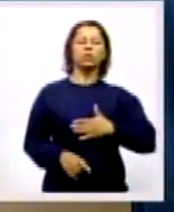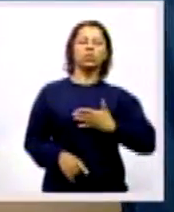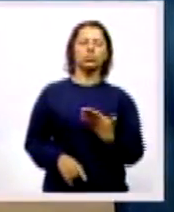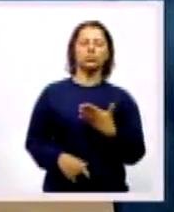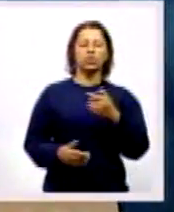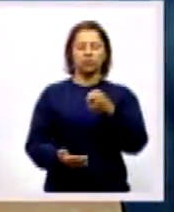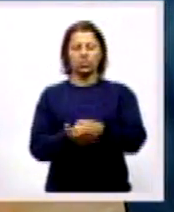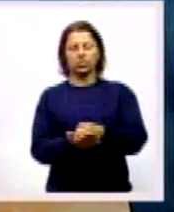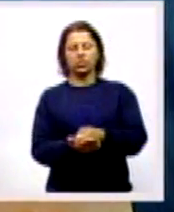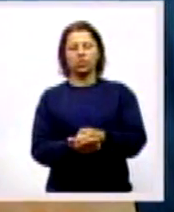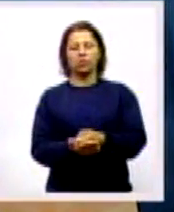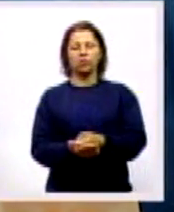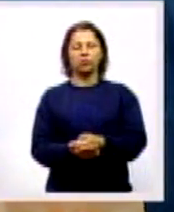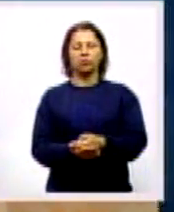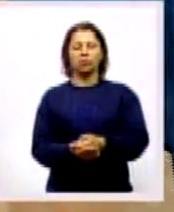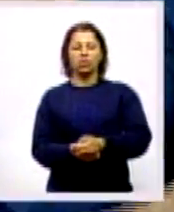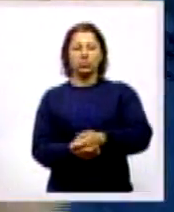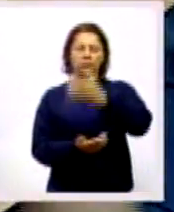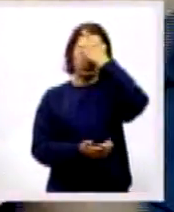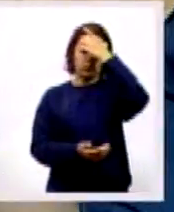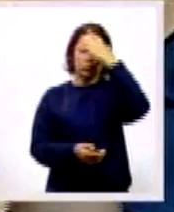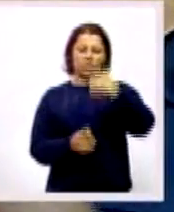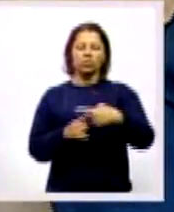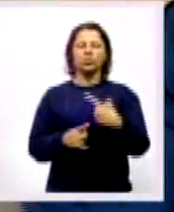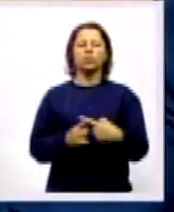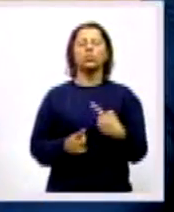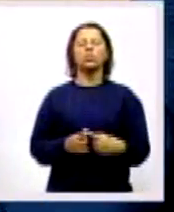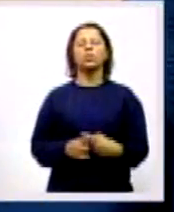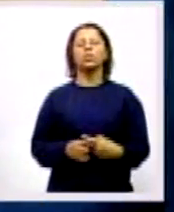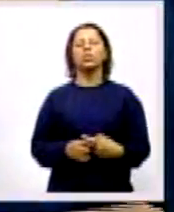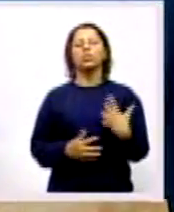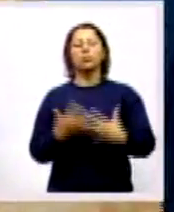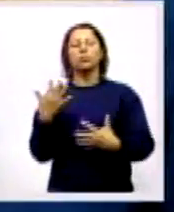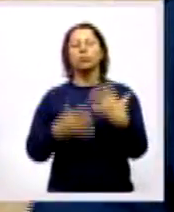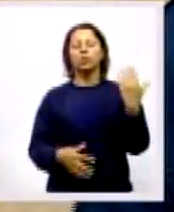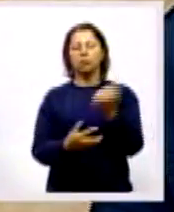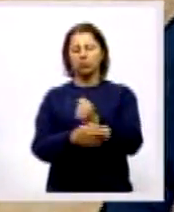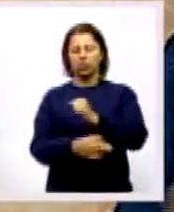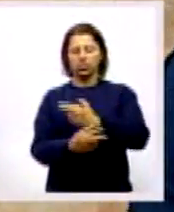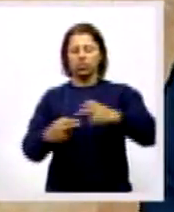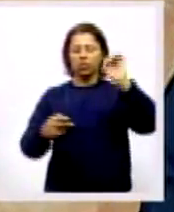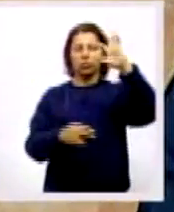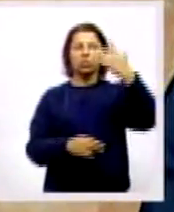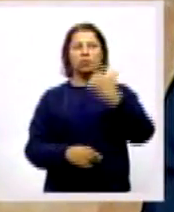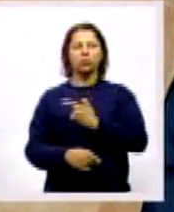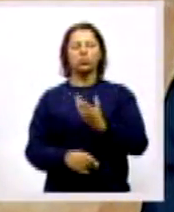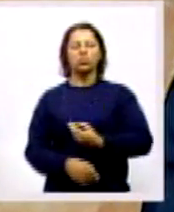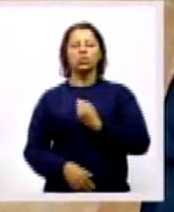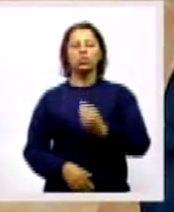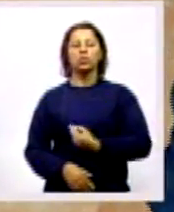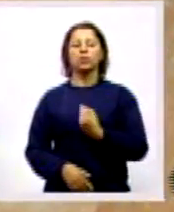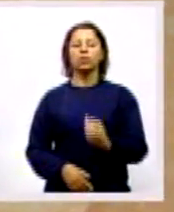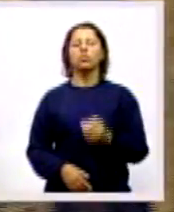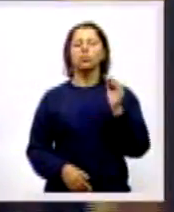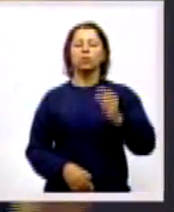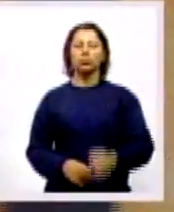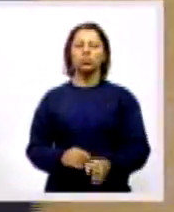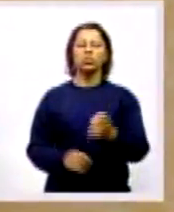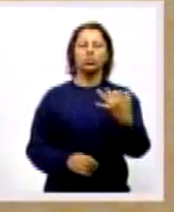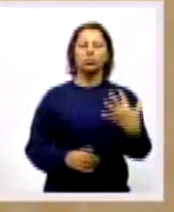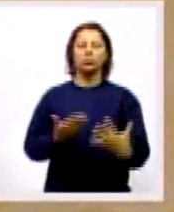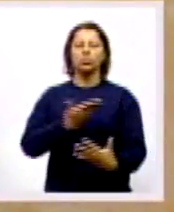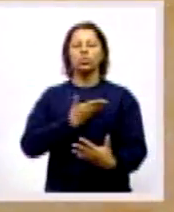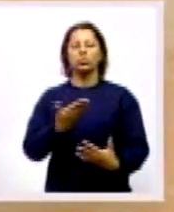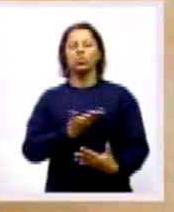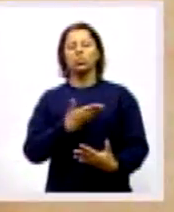ocupar muito espaço na nossa mente, sabe por quê? Ele fecha portas para muitos acontecimentos na nossa vida. Quantos amigos você